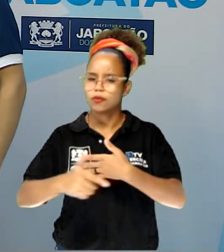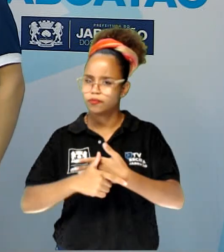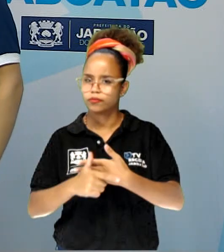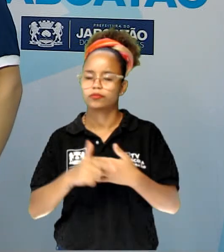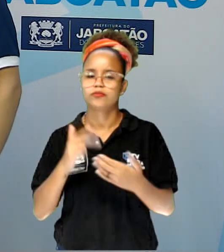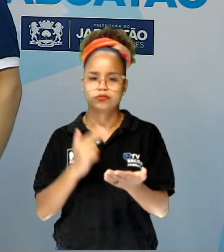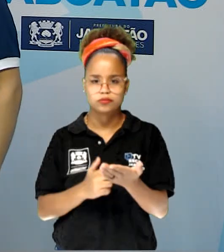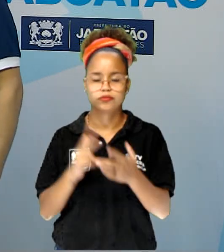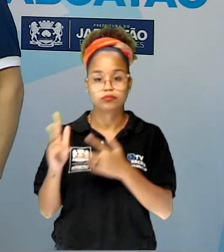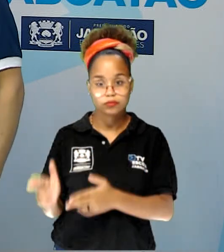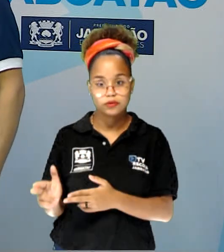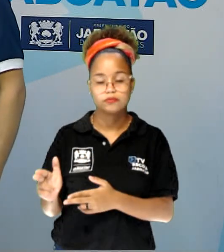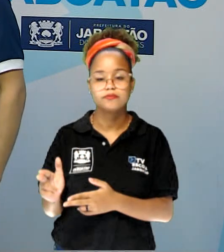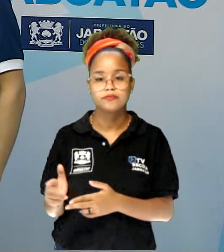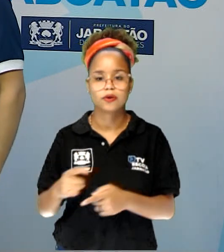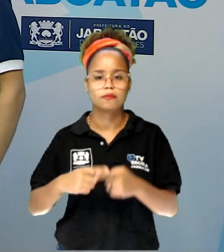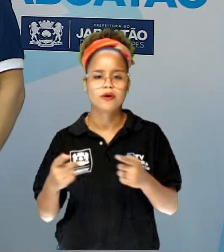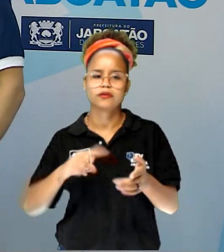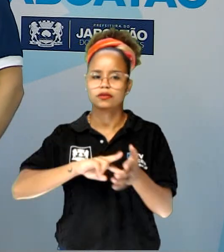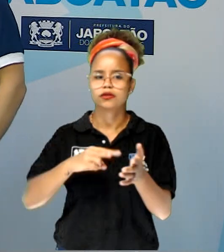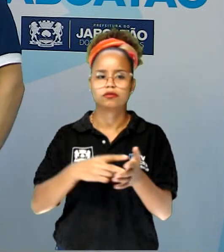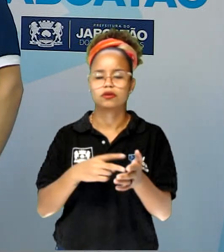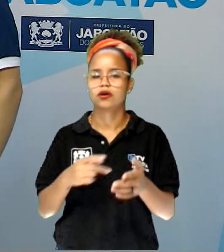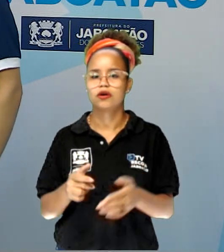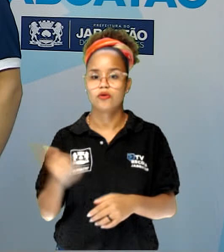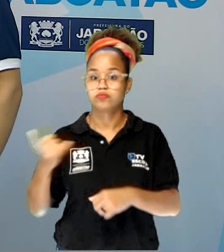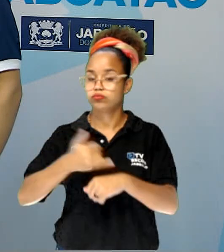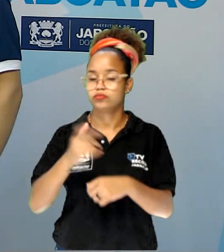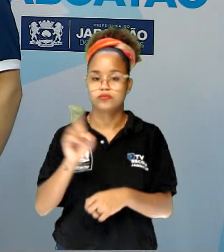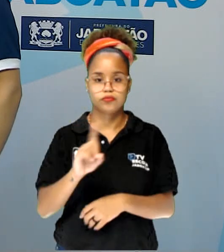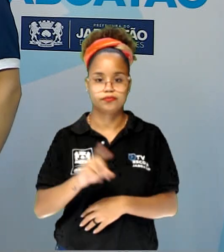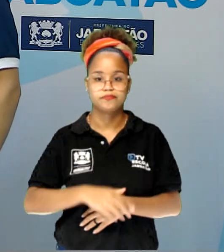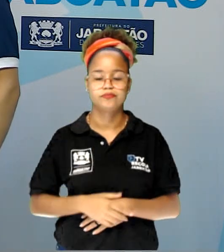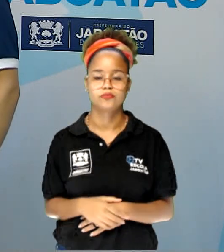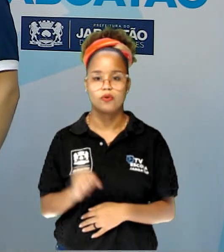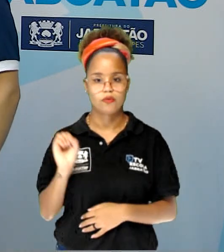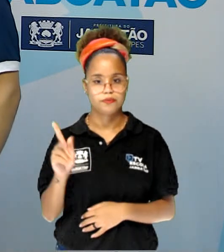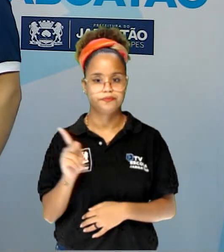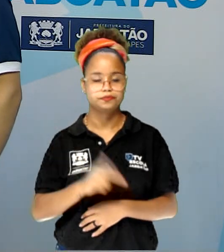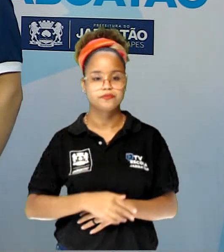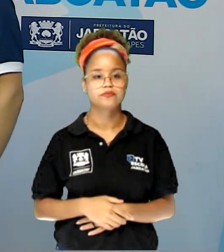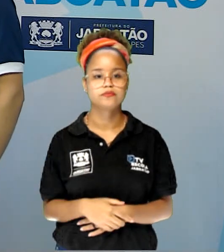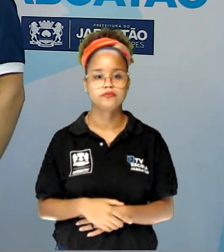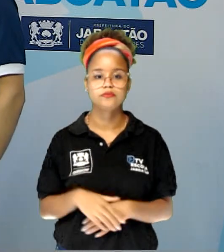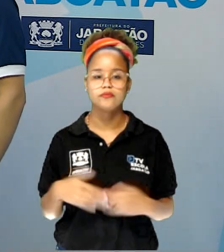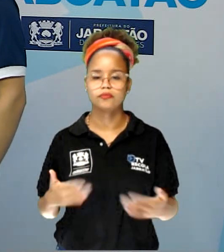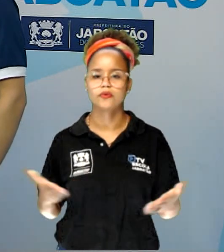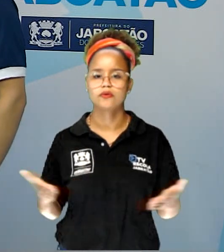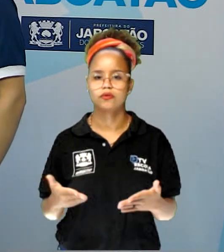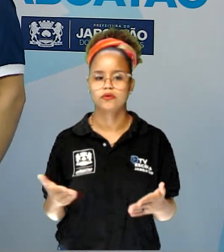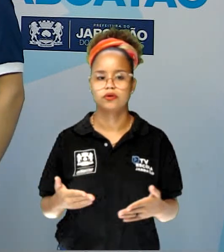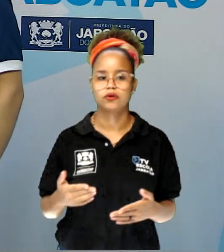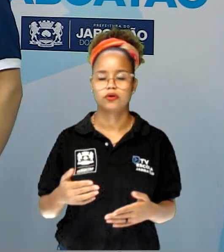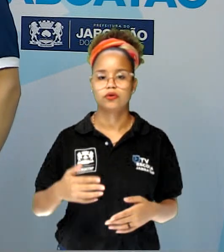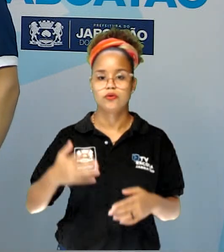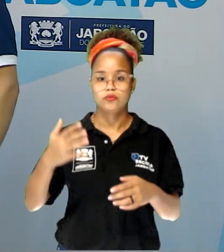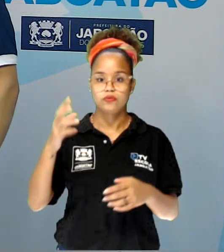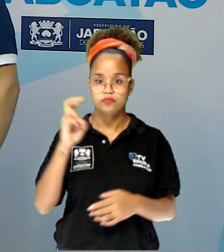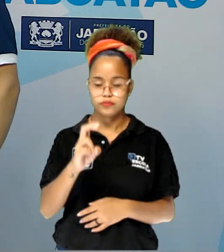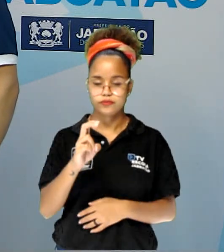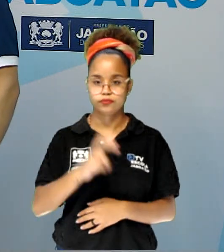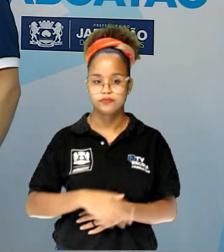sintática, mas não significam que eles são o núcleo do sujeito, ok? E aí a gente vai agora para avaliar o último item, que é o item